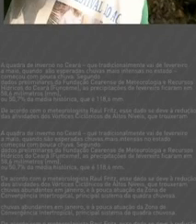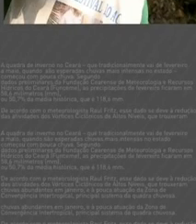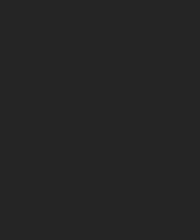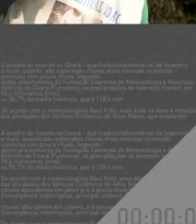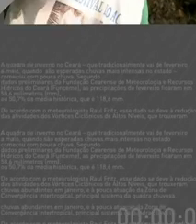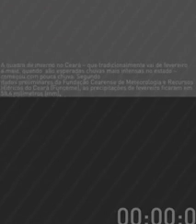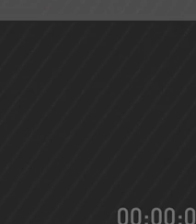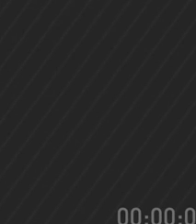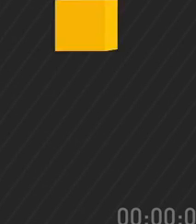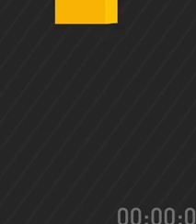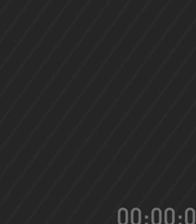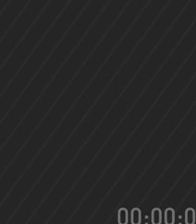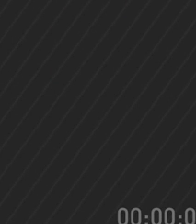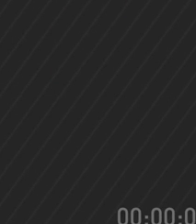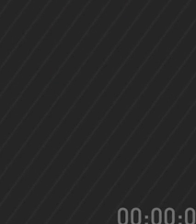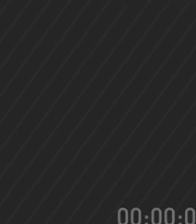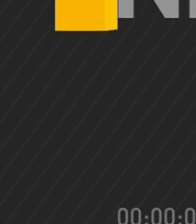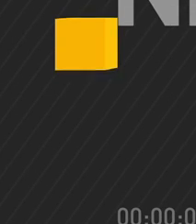ae